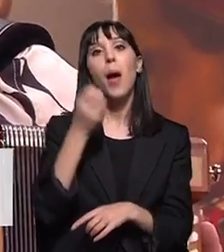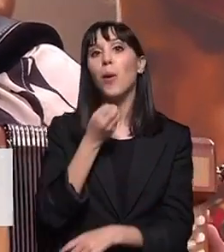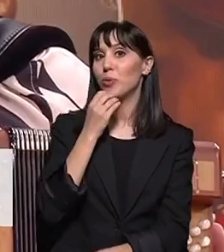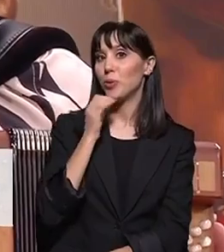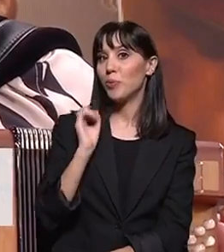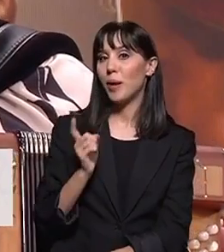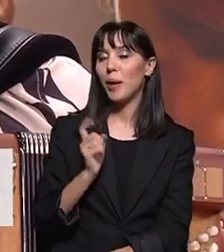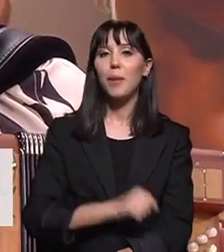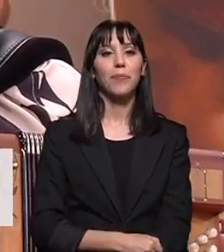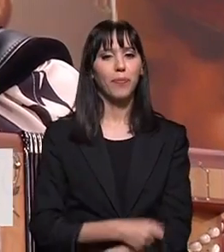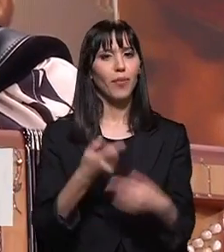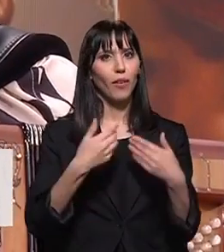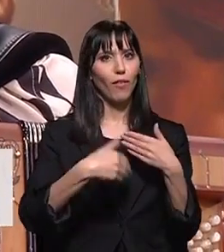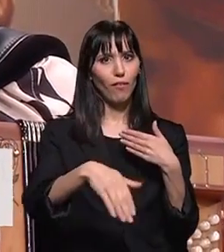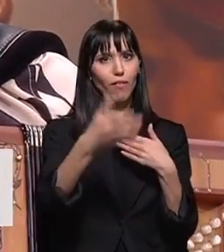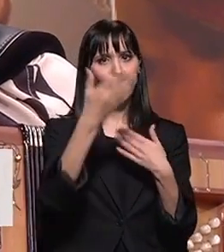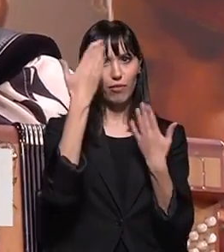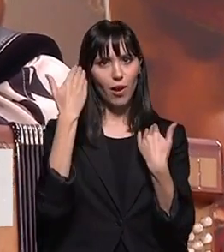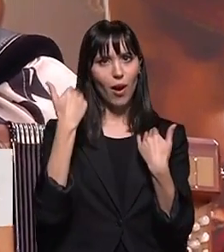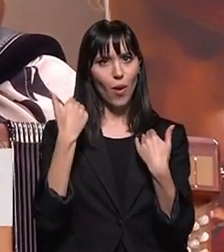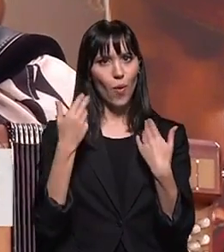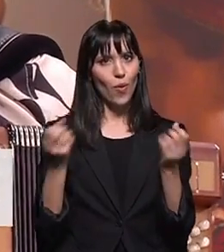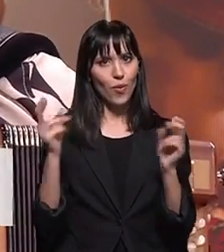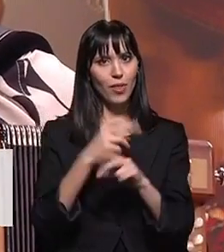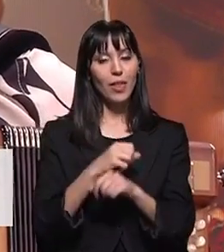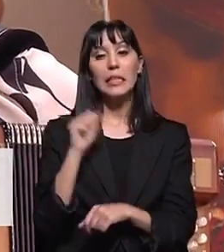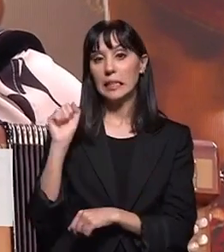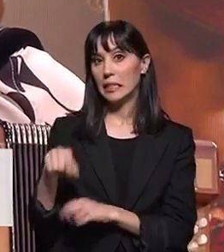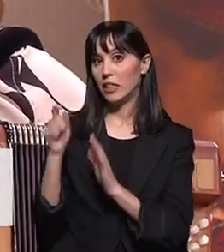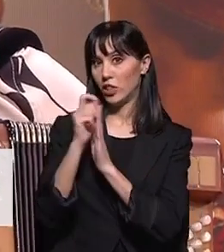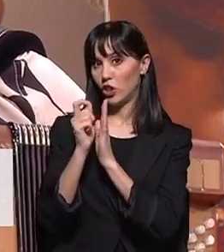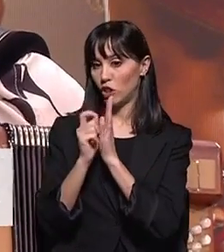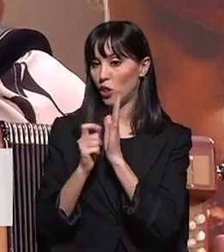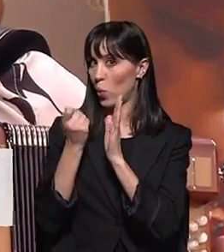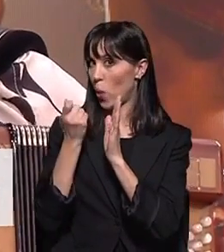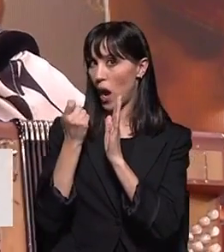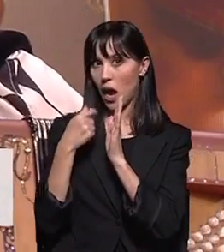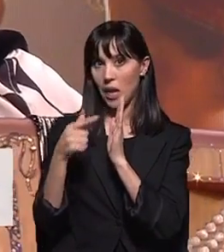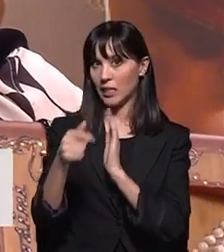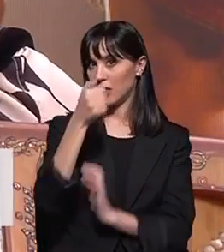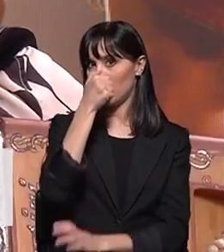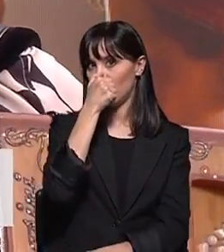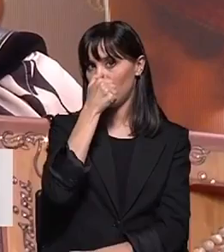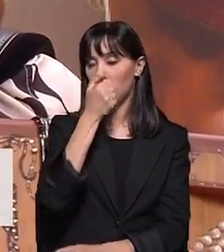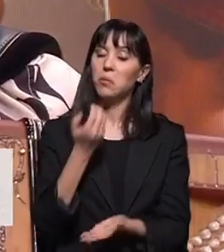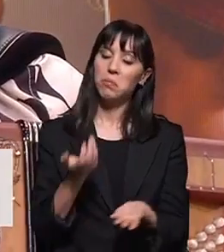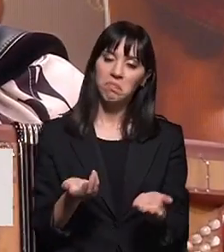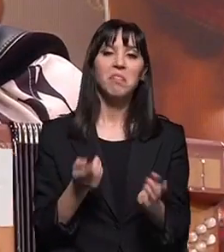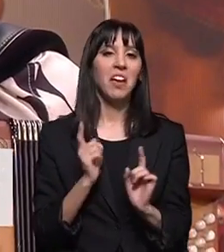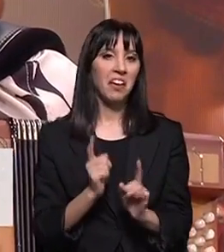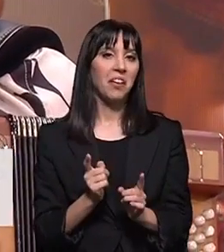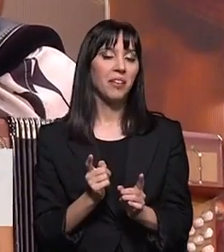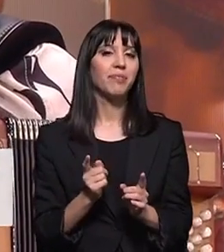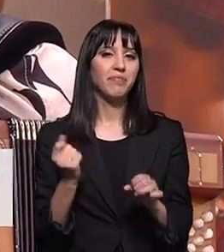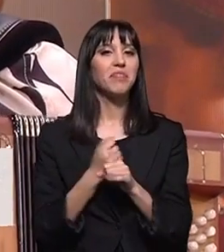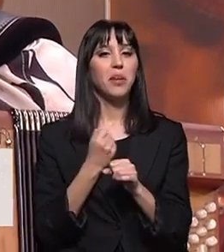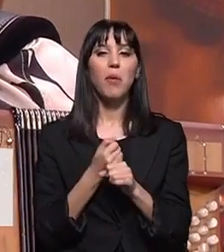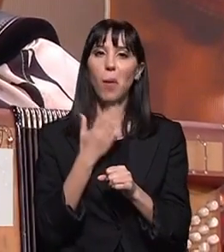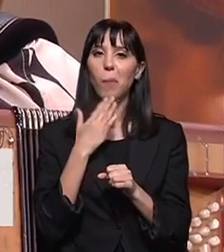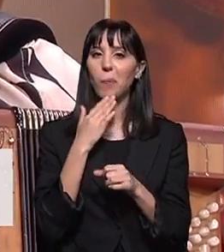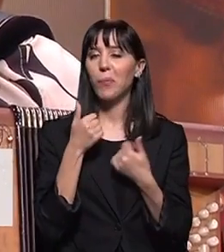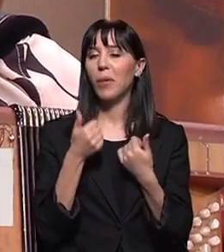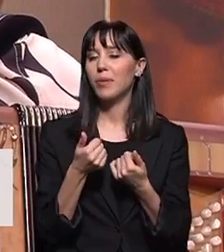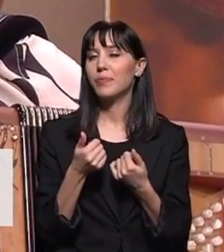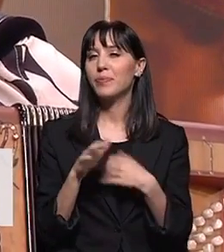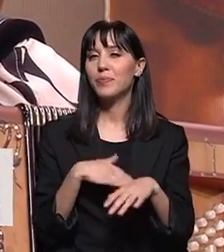significa que vem aí um verão cheio de novidades, é isso? Vem. A agenda já está a ficar basicamente repleta, portanto é sinal que o trabalho está bem feito. Okay.